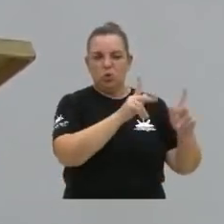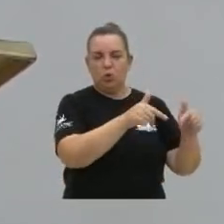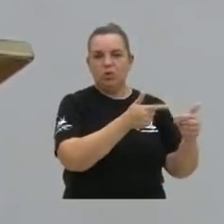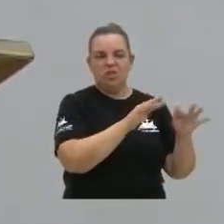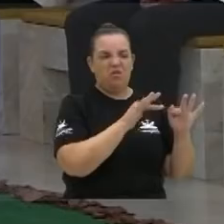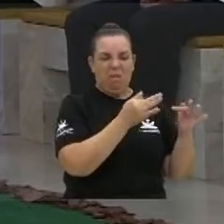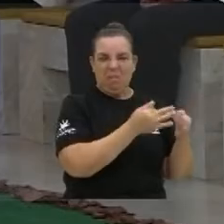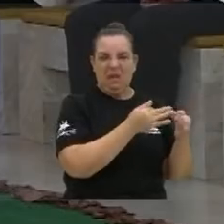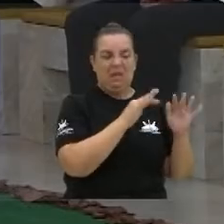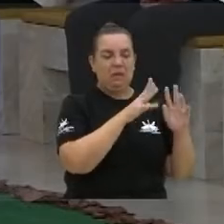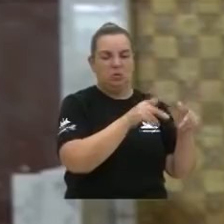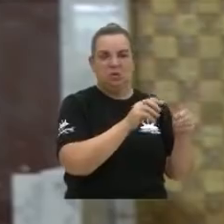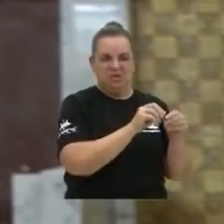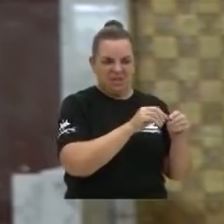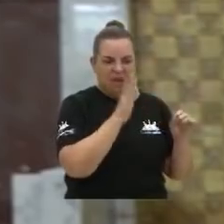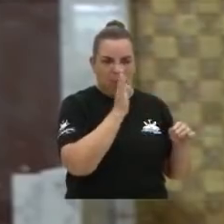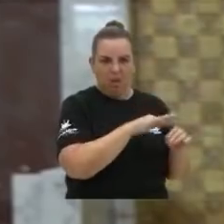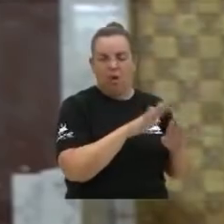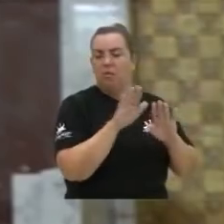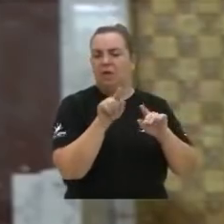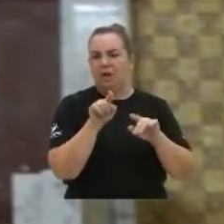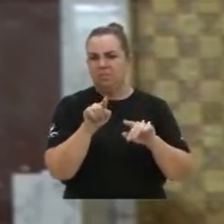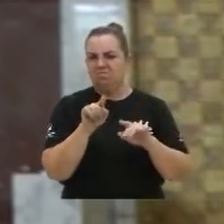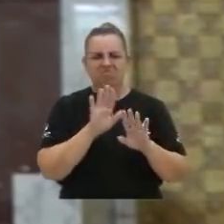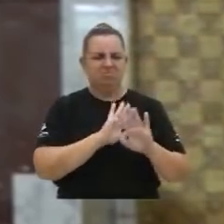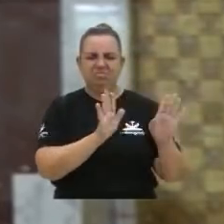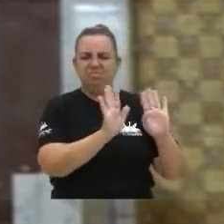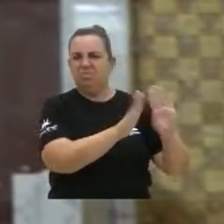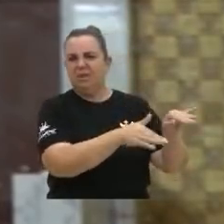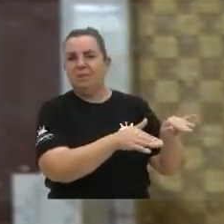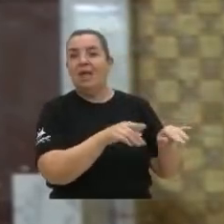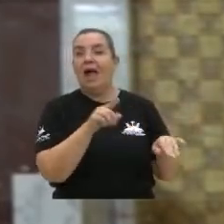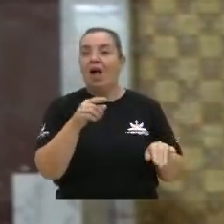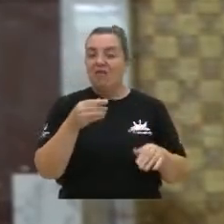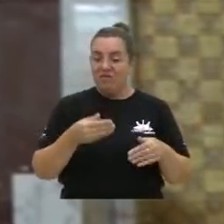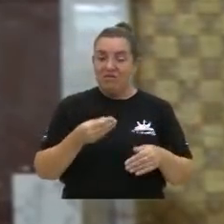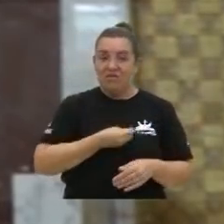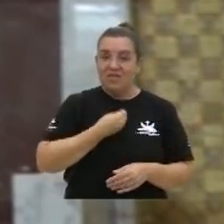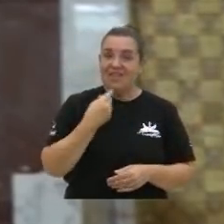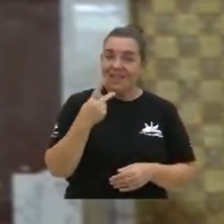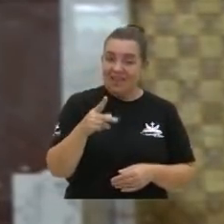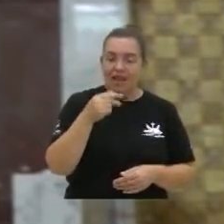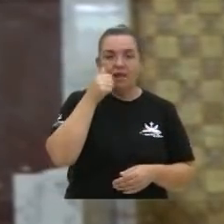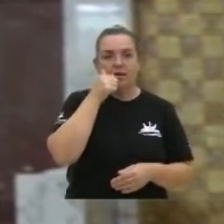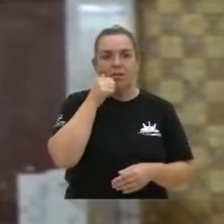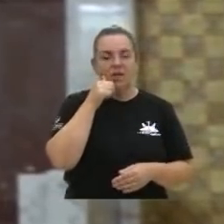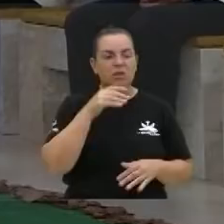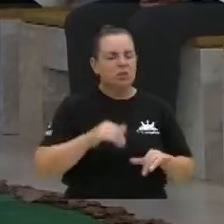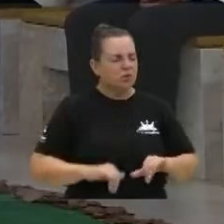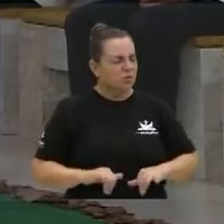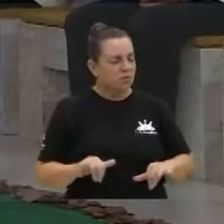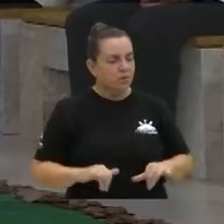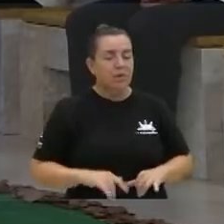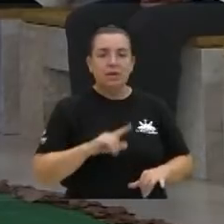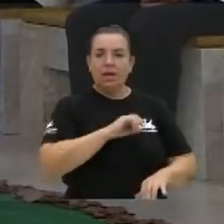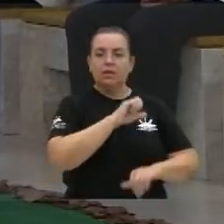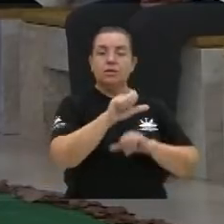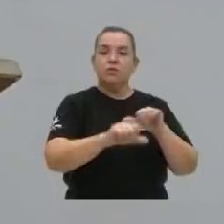Que tudo que foi na vida dela de humilhação, ela transformou